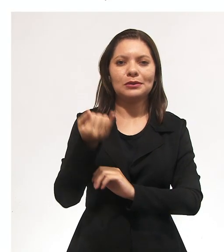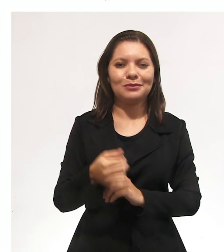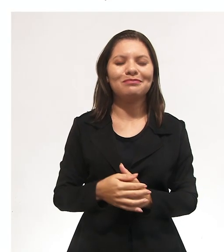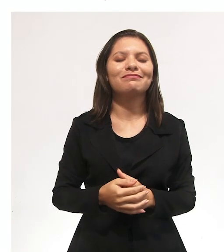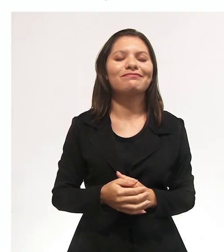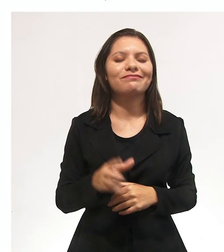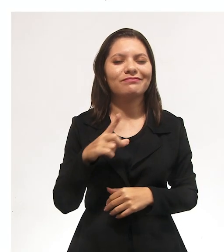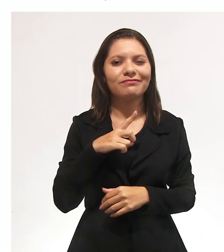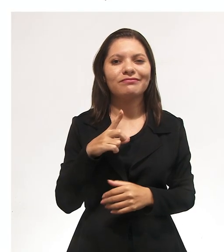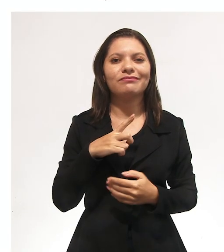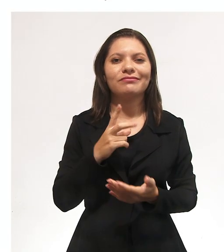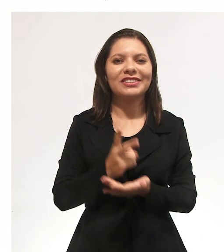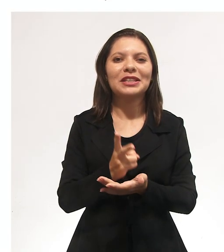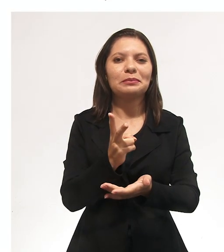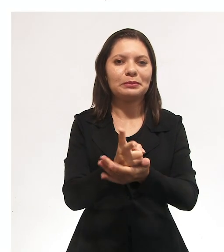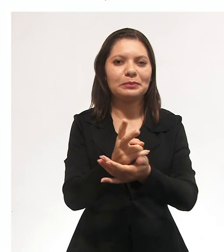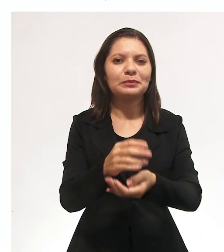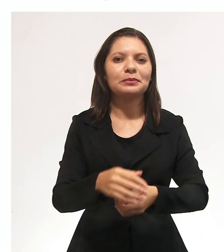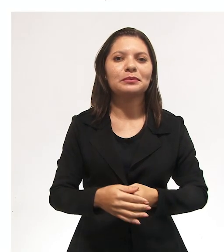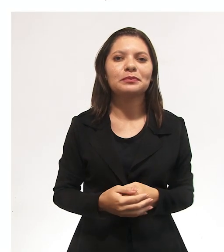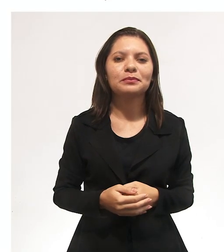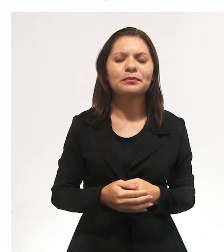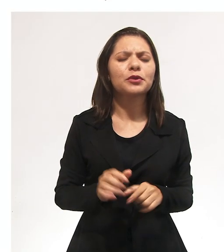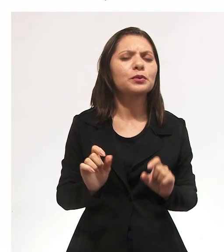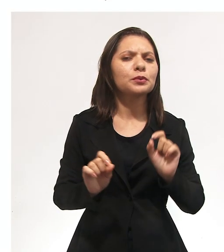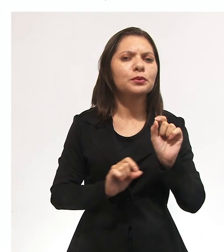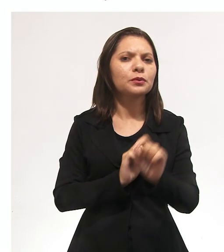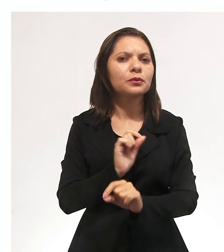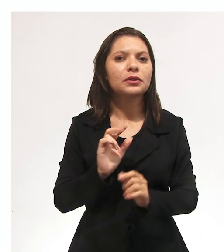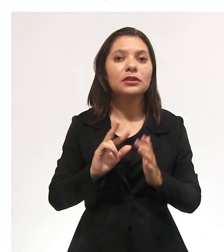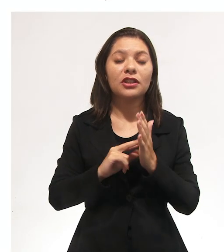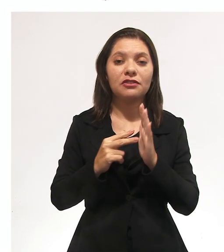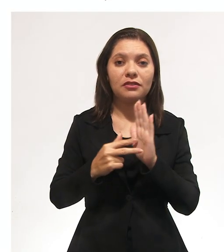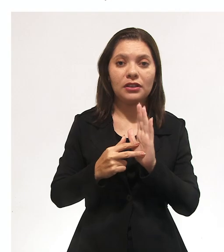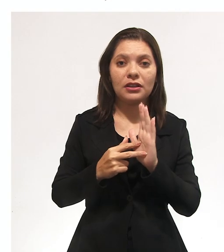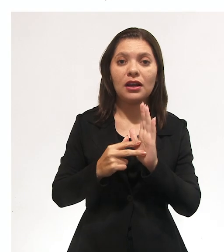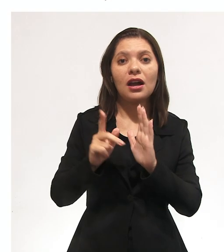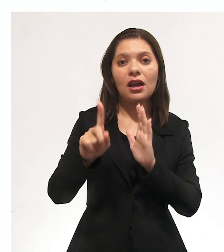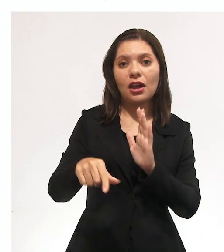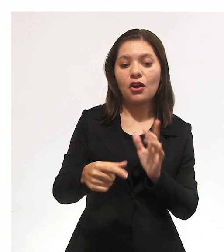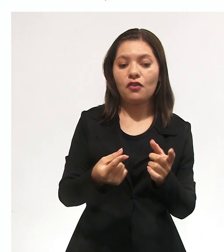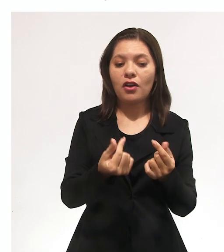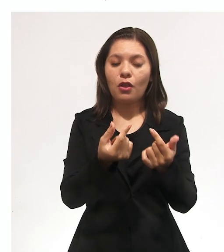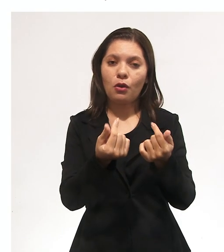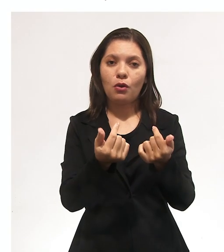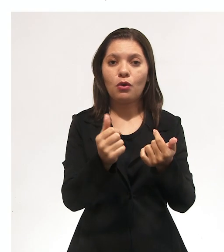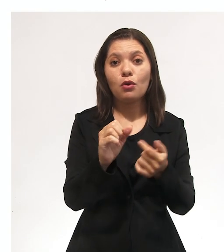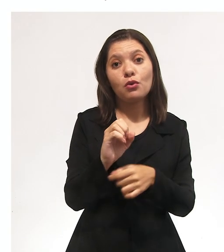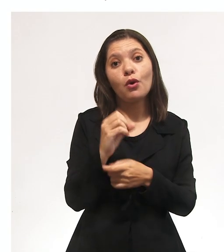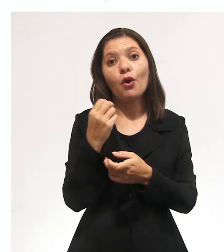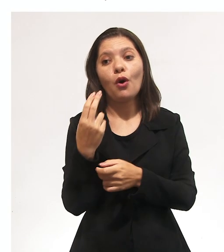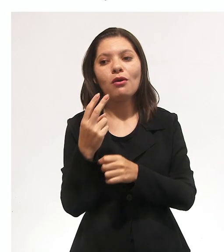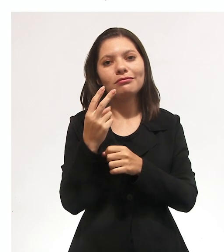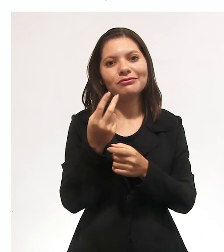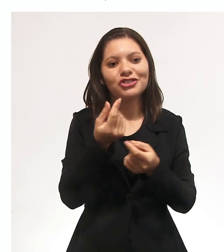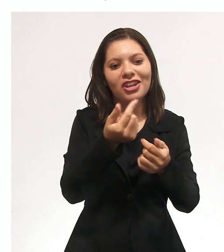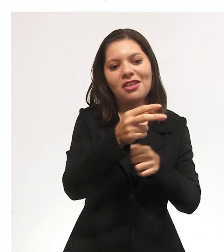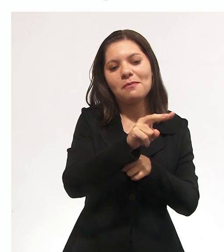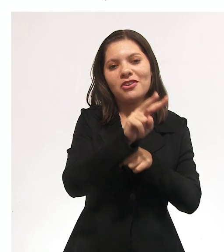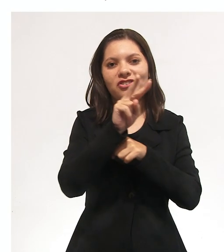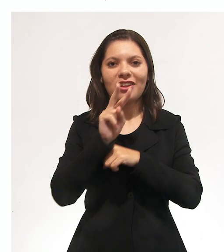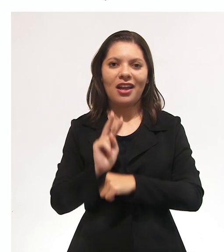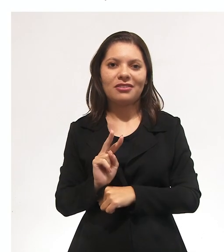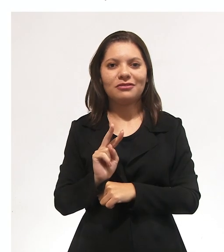mercadoria, né, no comércio. Então, os juros, ele é o valor ou o emprestador recebe